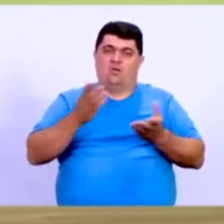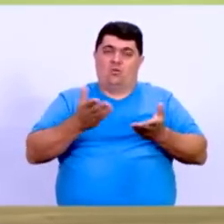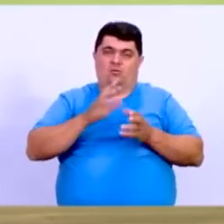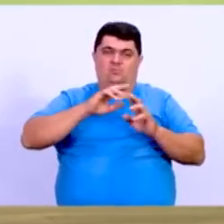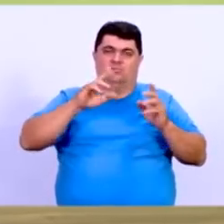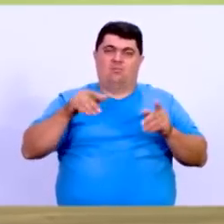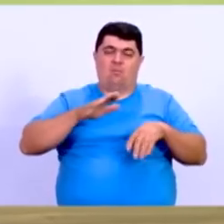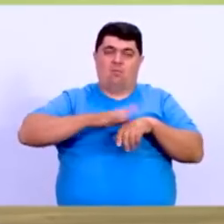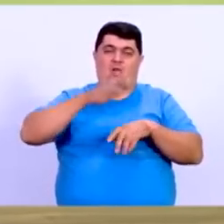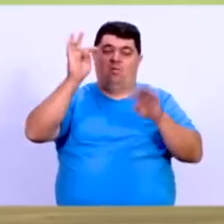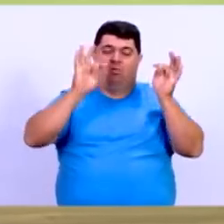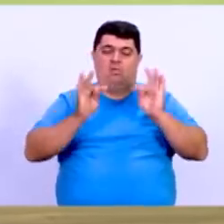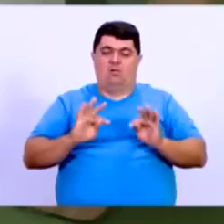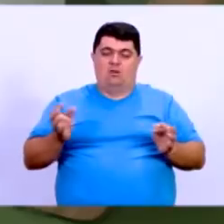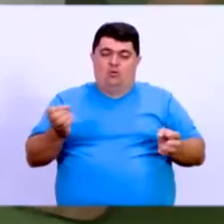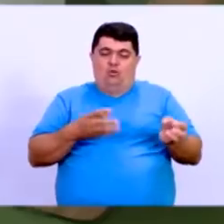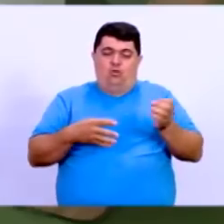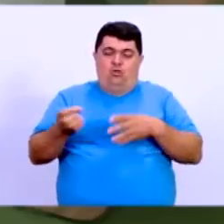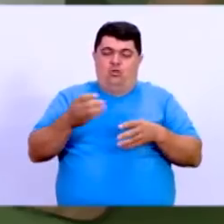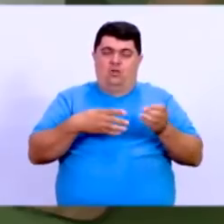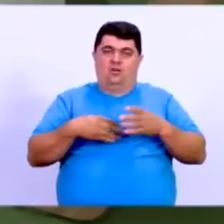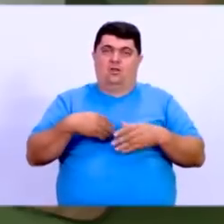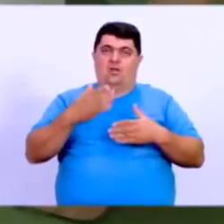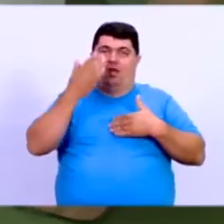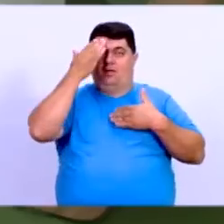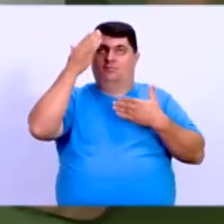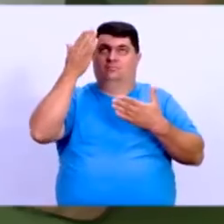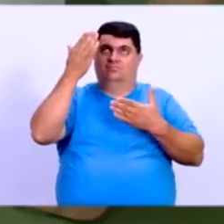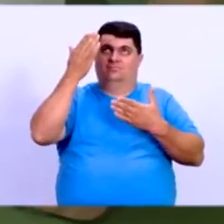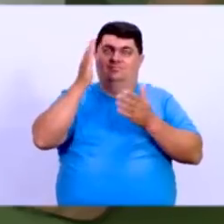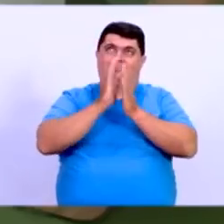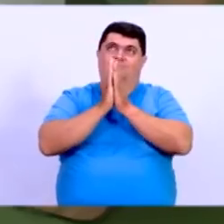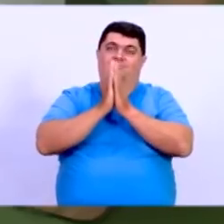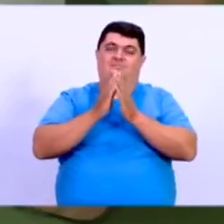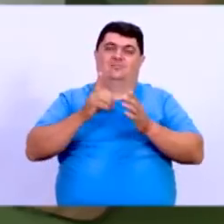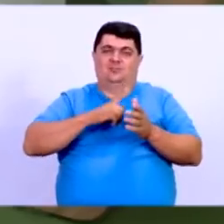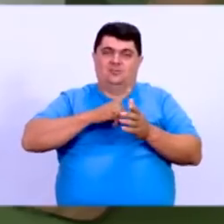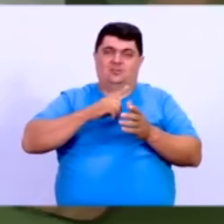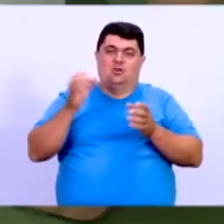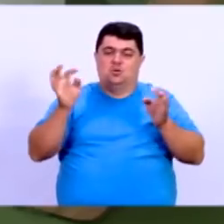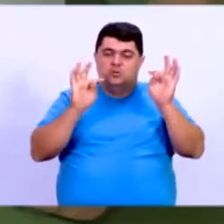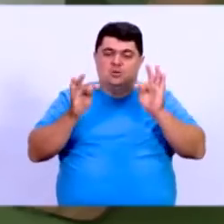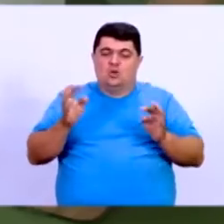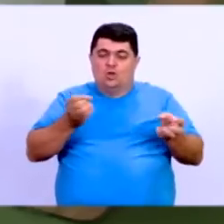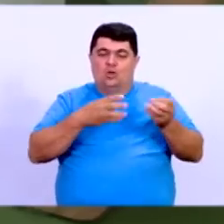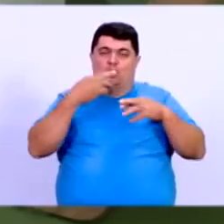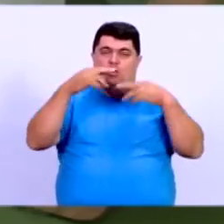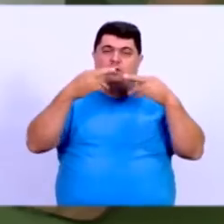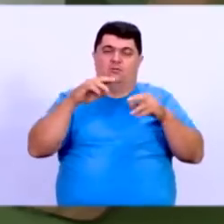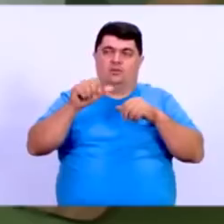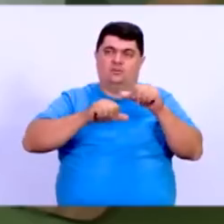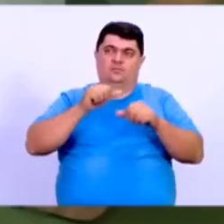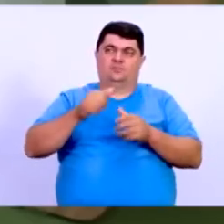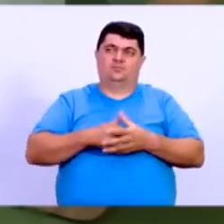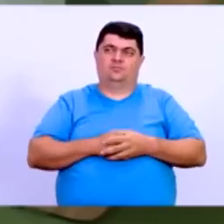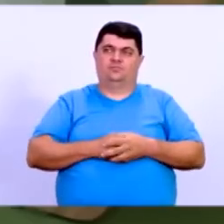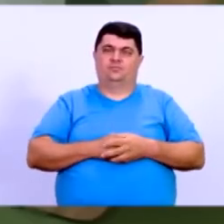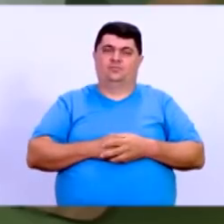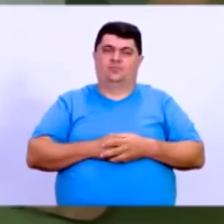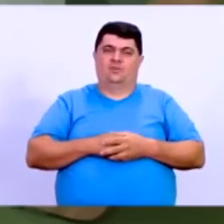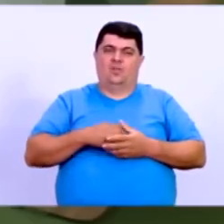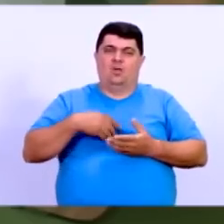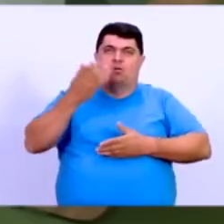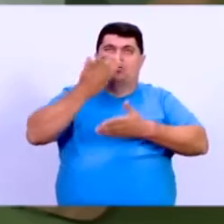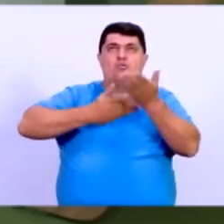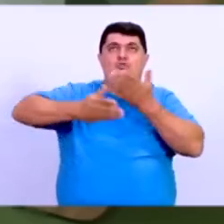pouquinho mais, bacana, né, mais bacanas. Graças única e exclusivamente à evolução da tecnologia de redes. Muito bem, professor. A interatividade está